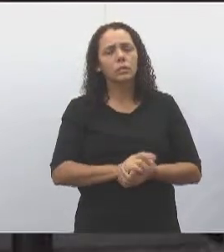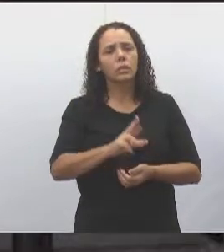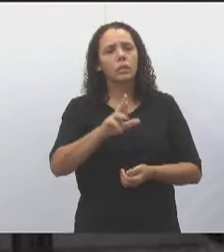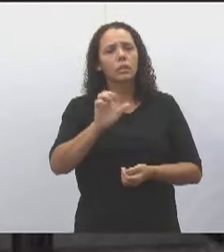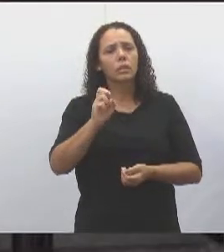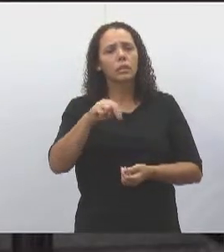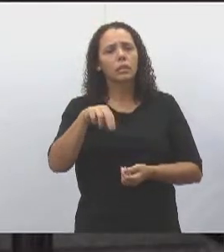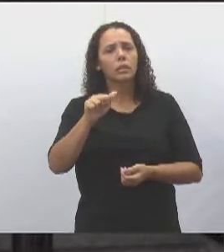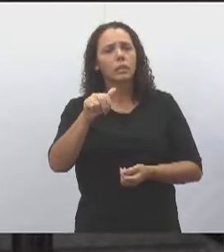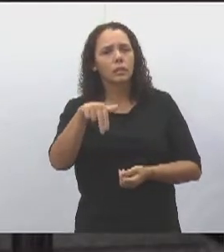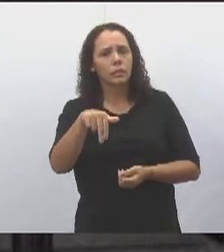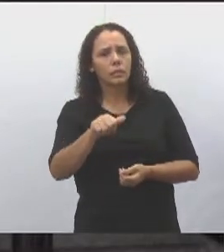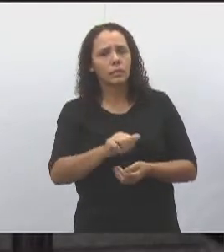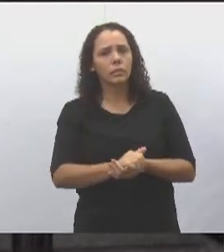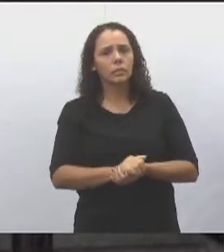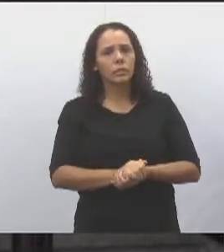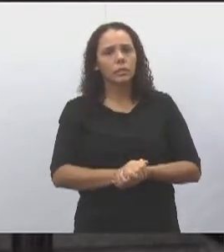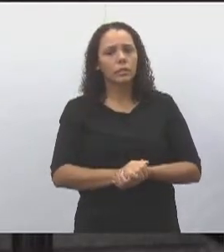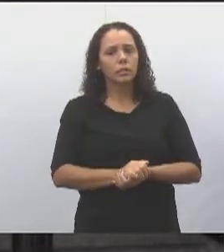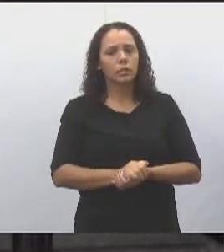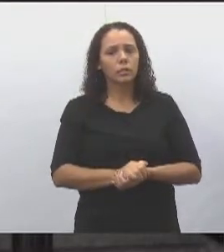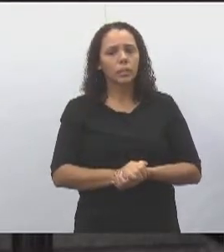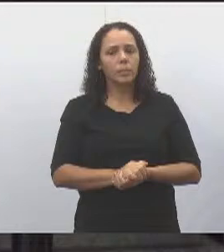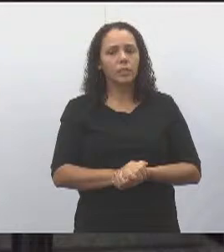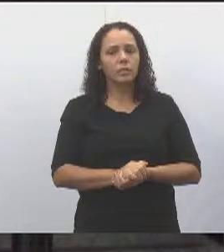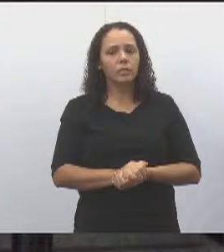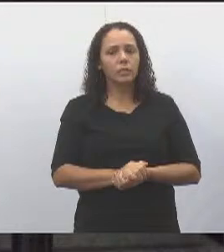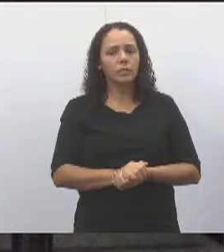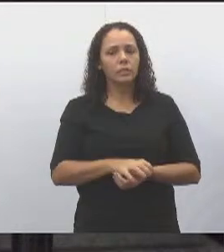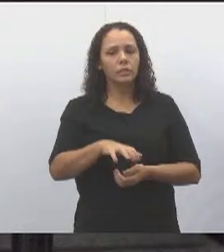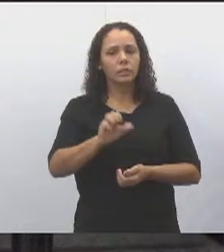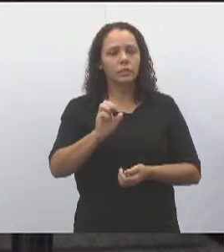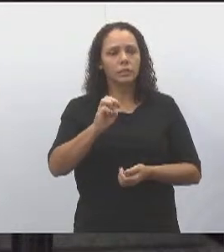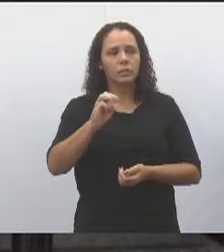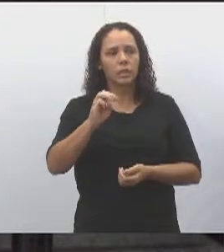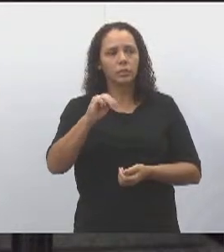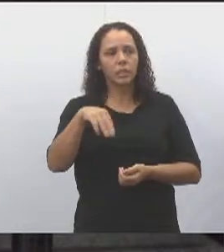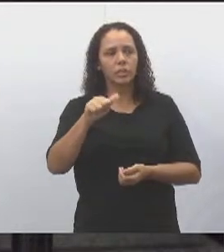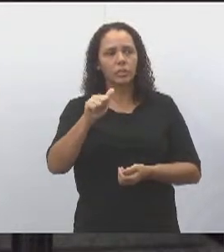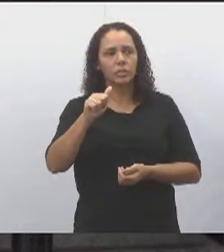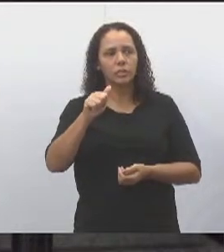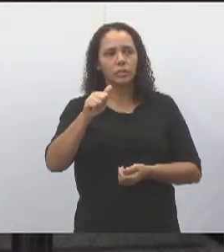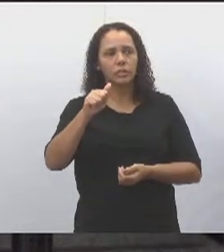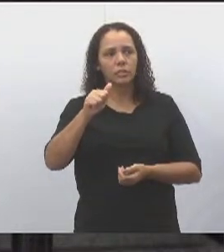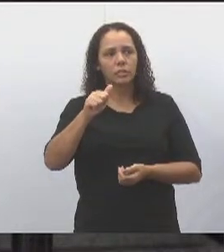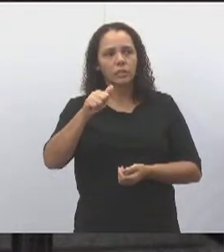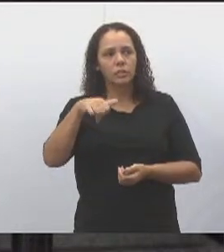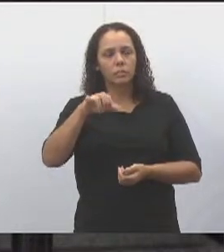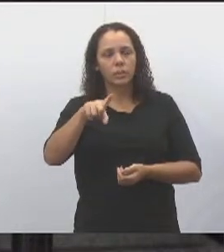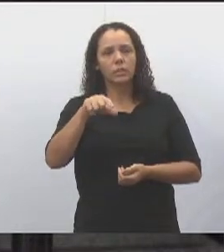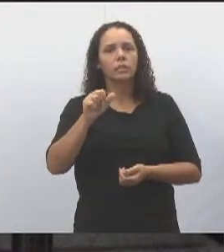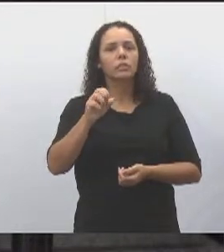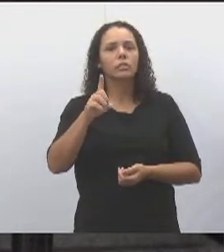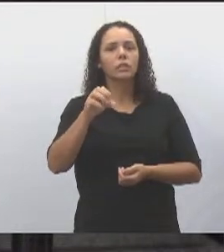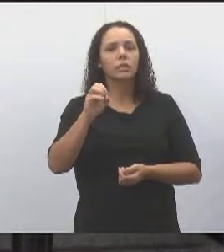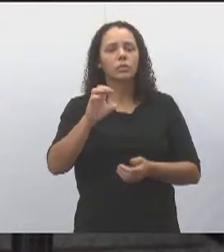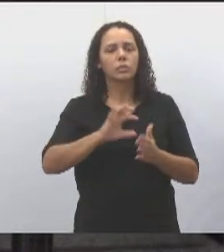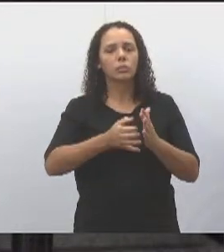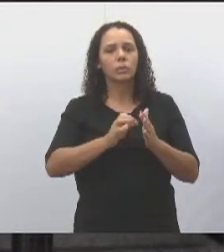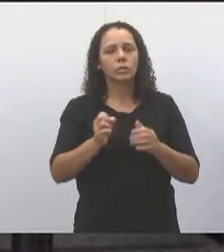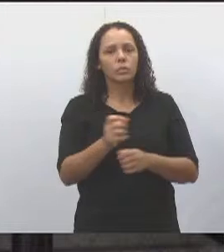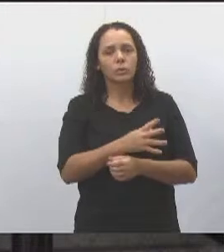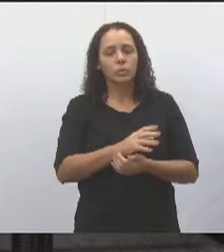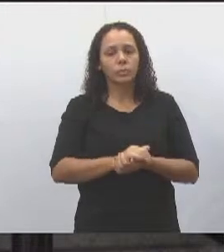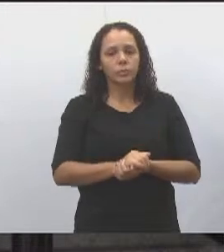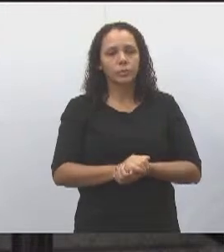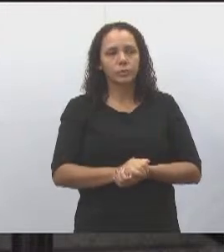Renan. Sou embaixador da Juventude do Novo, do Partido Novo. E é o seguinte, se a gente olhar a projeção que foi feita do ano passado